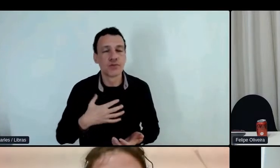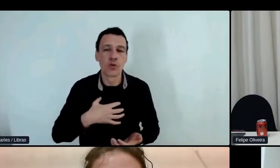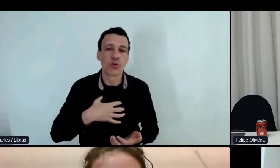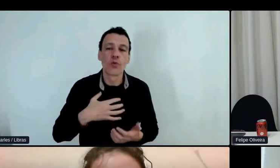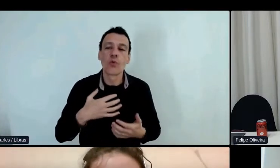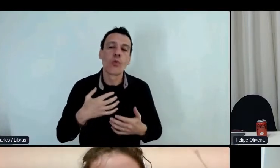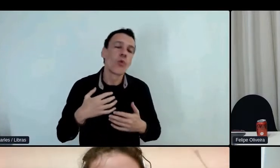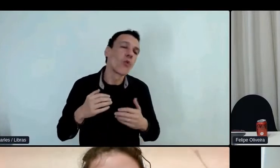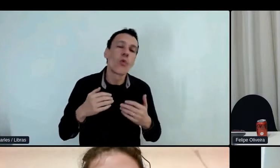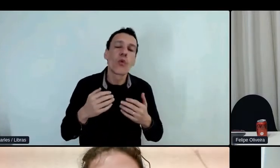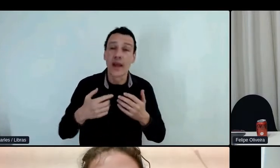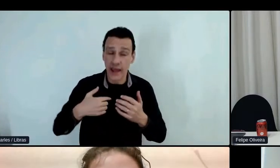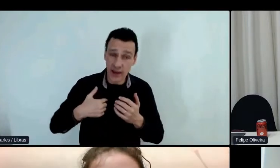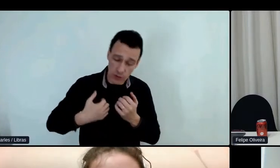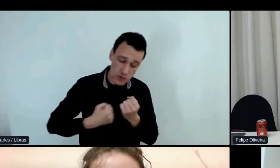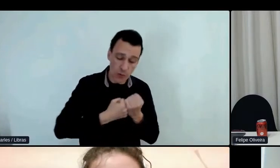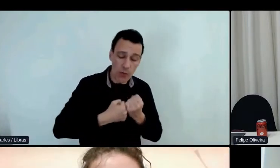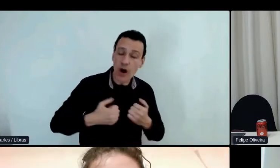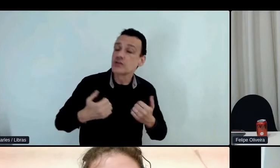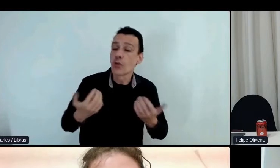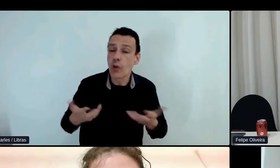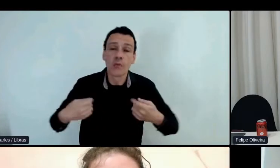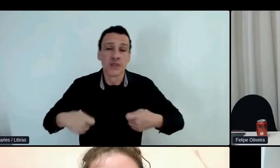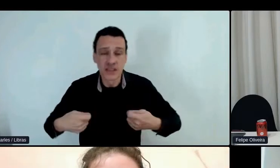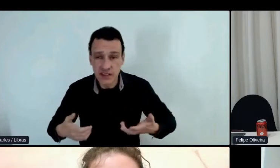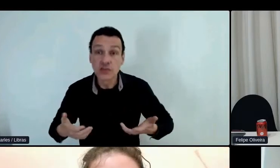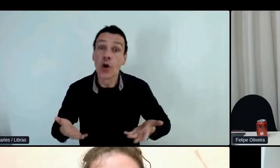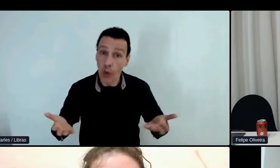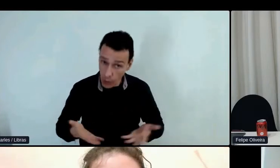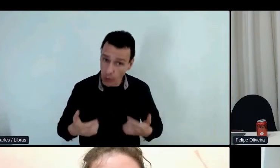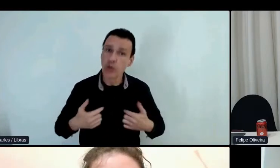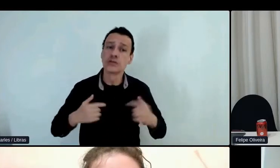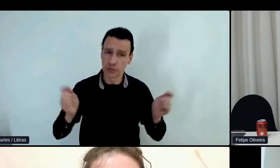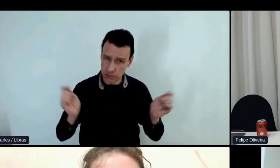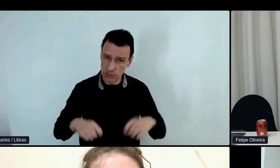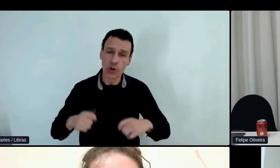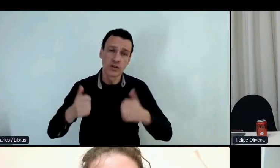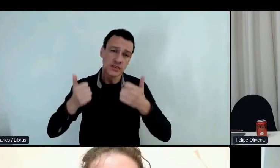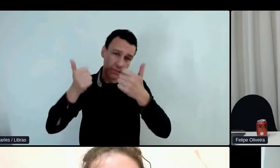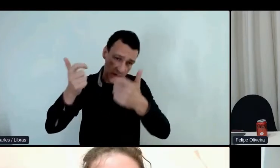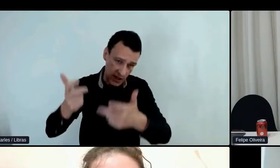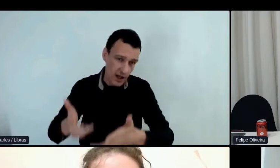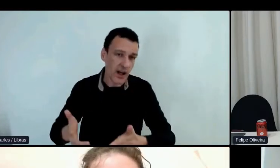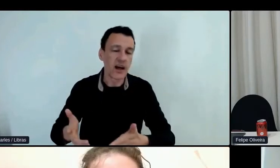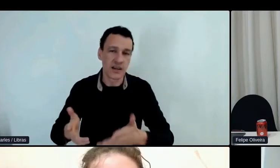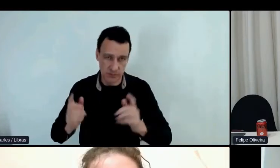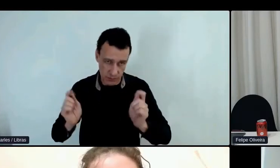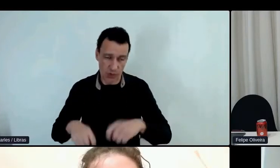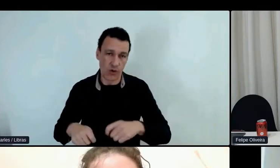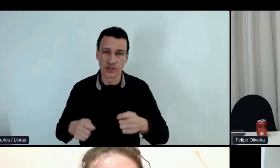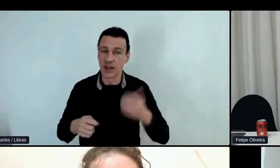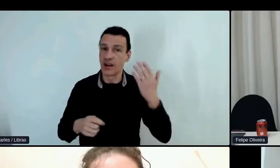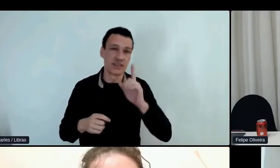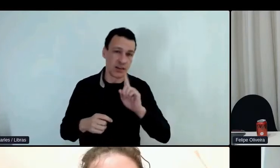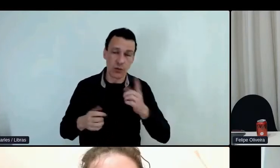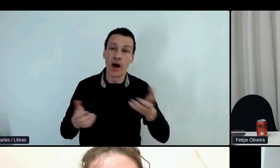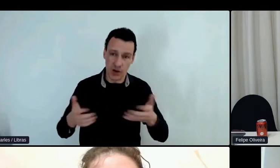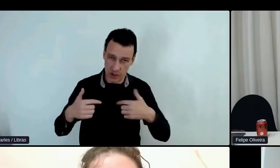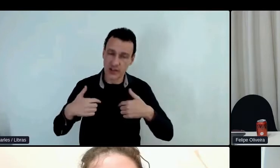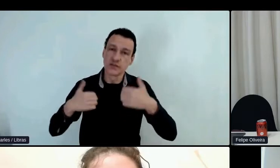também a parte de inclusão e de acessibilidade faz parte sempre de explicar quais características a